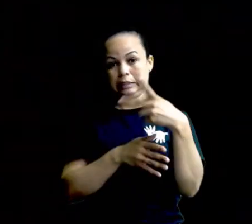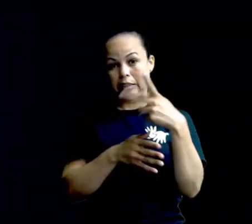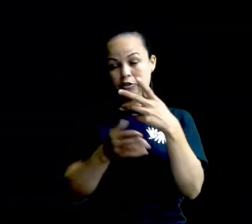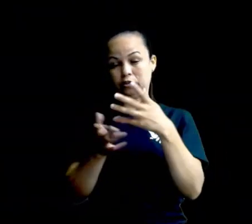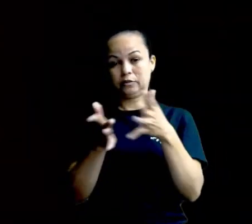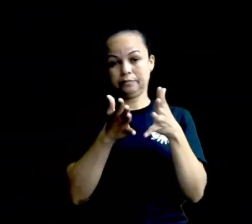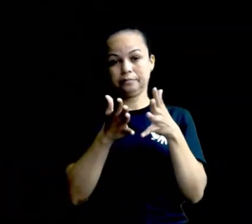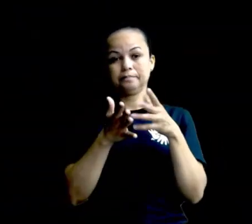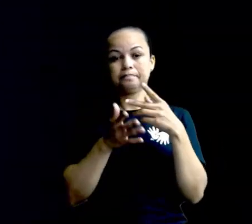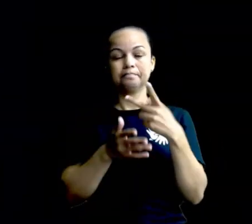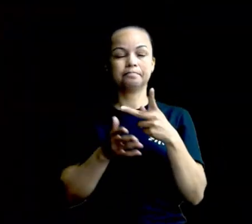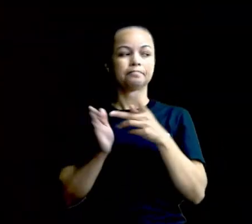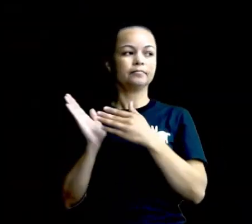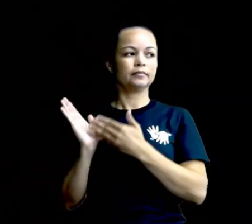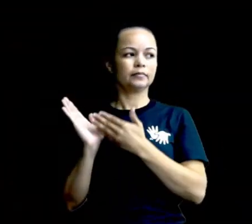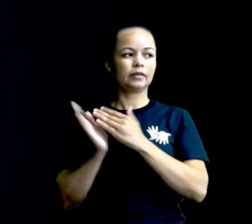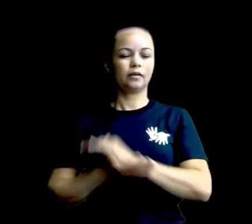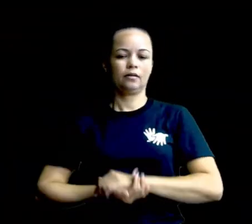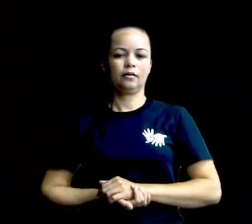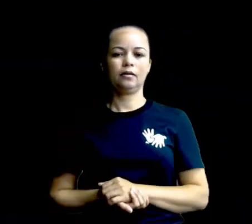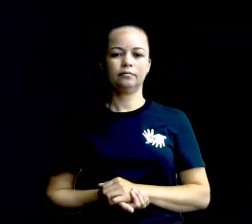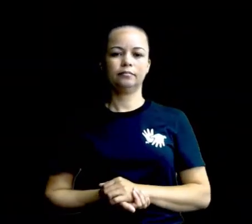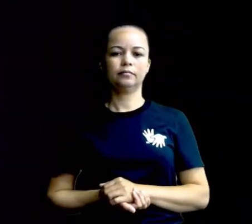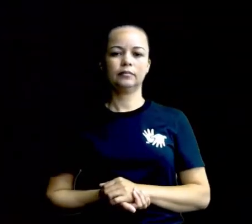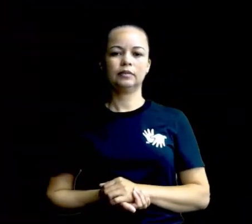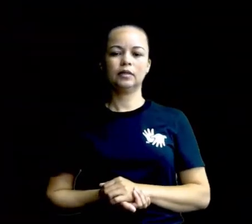reflexões. Então, nesse caso aqui,